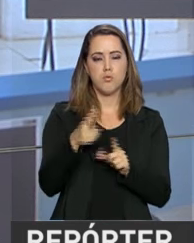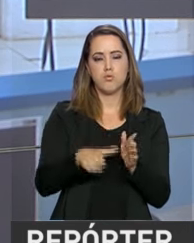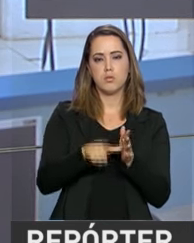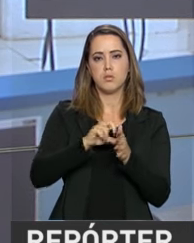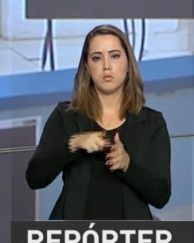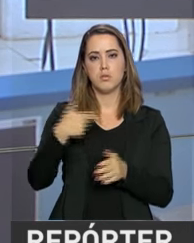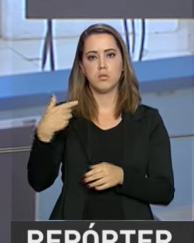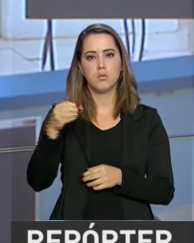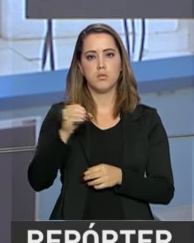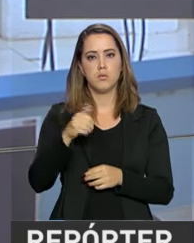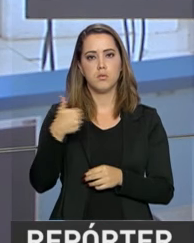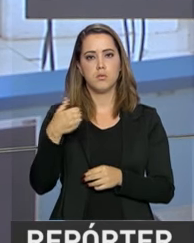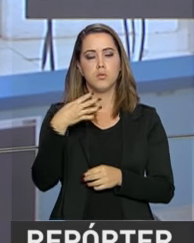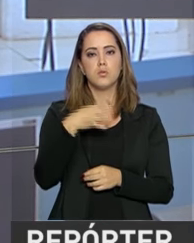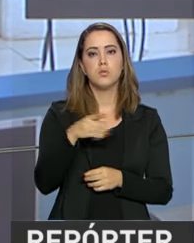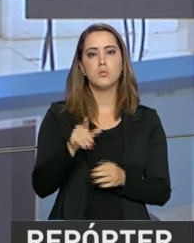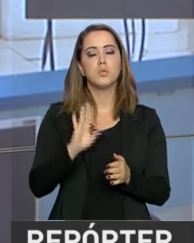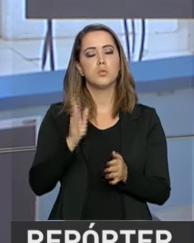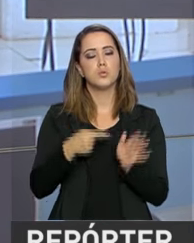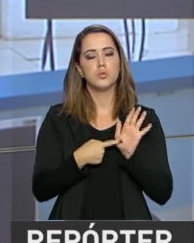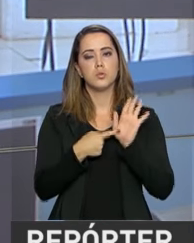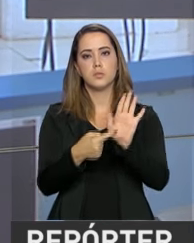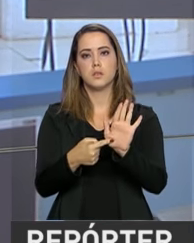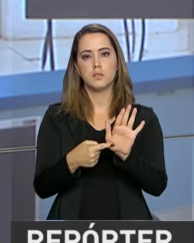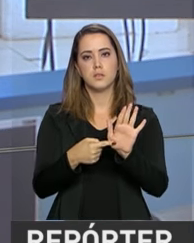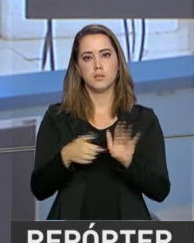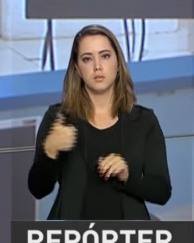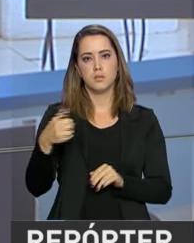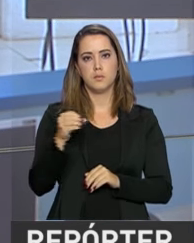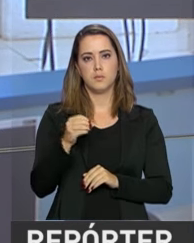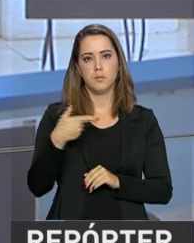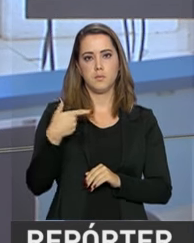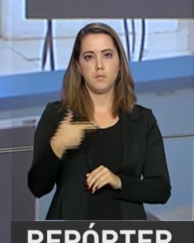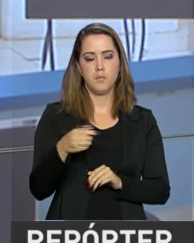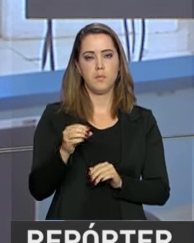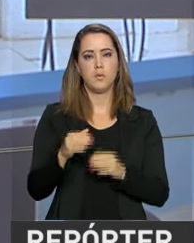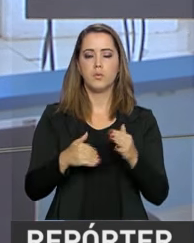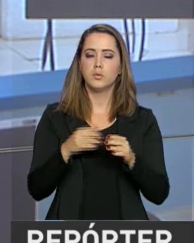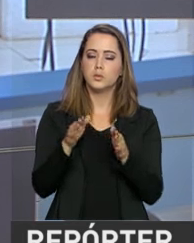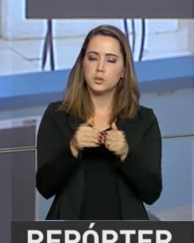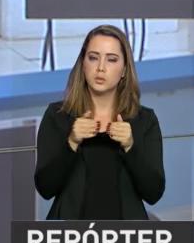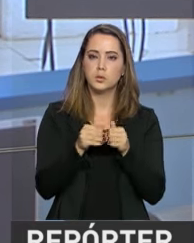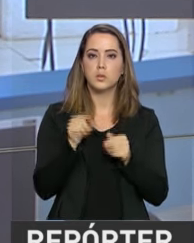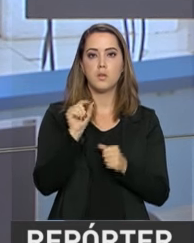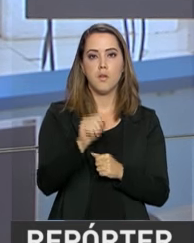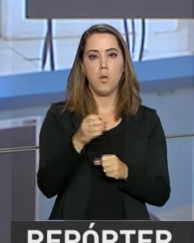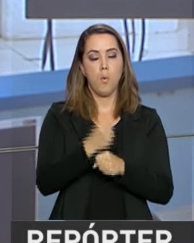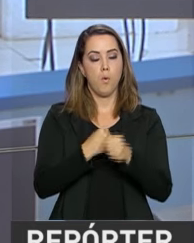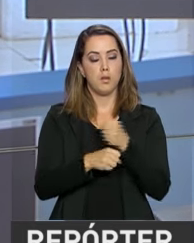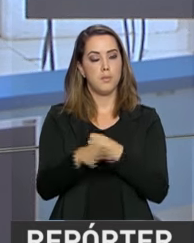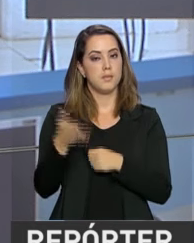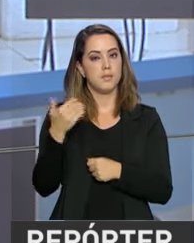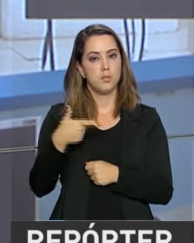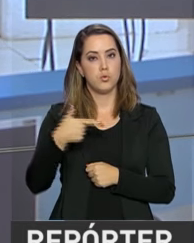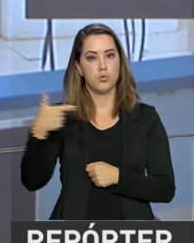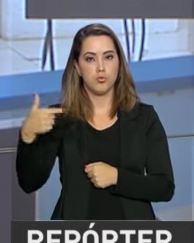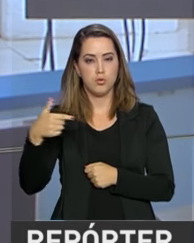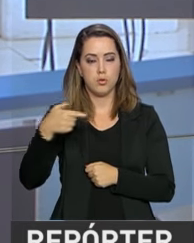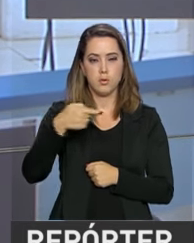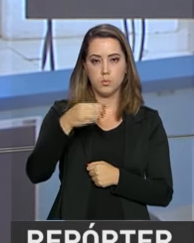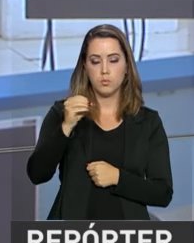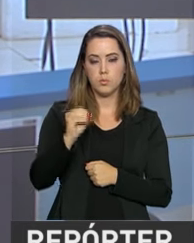2014, quando foram apresentadas 102 solicitações. Na edição do ano passado, esse número subiu para